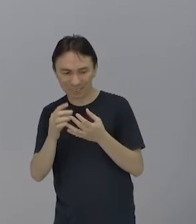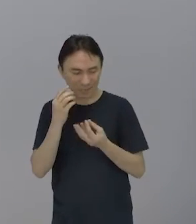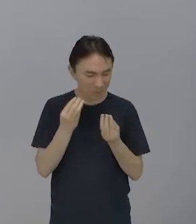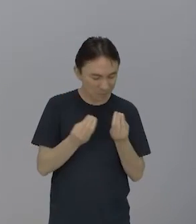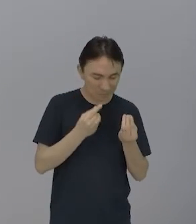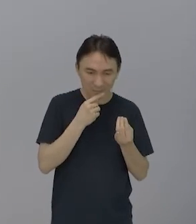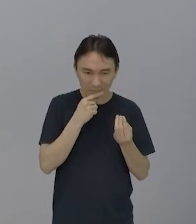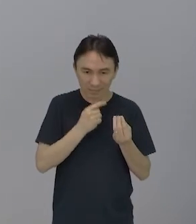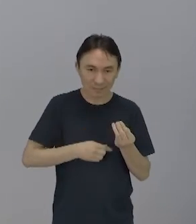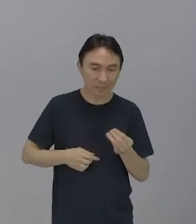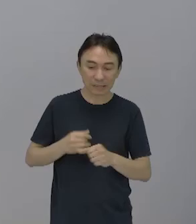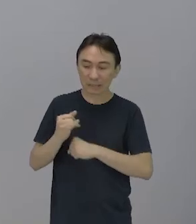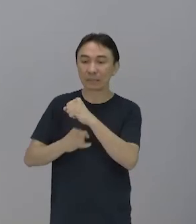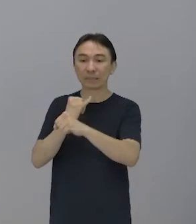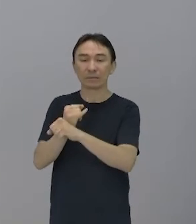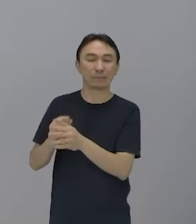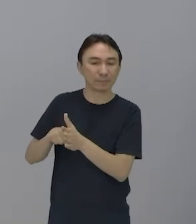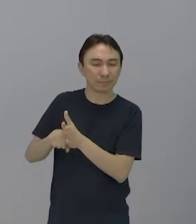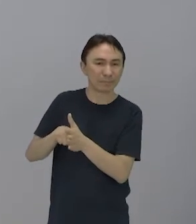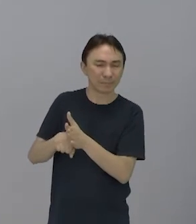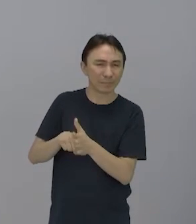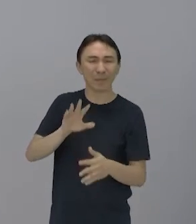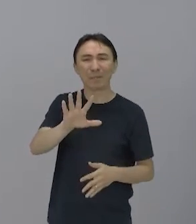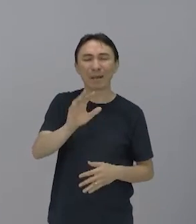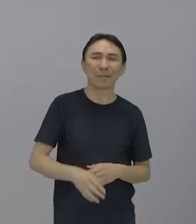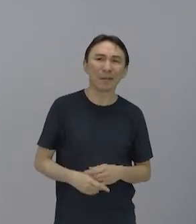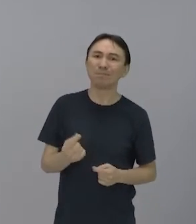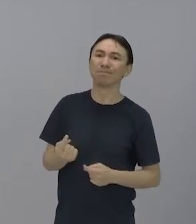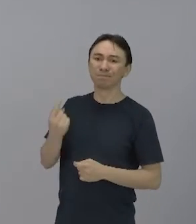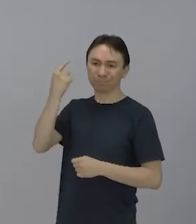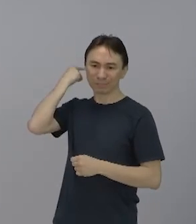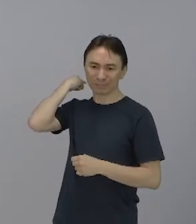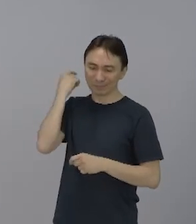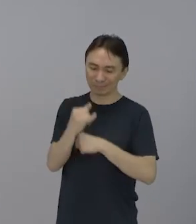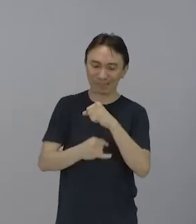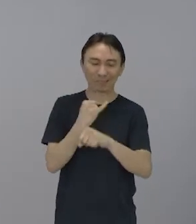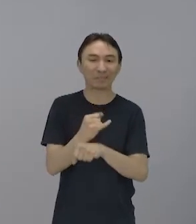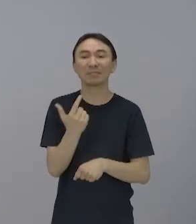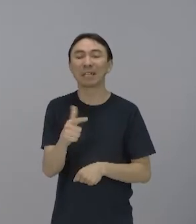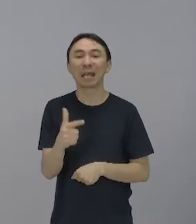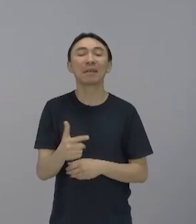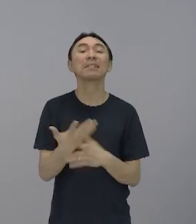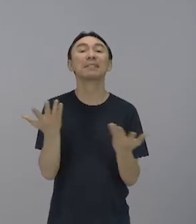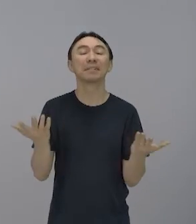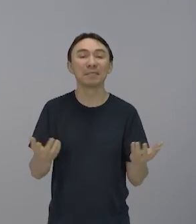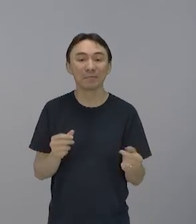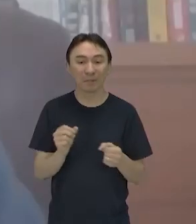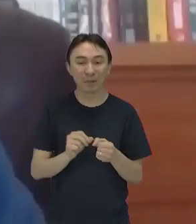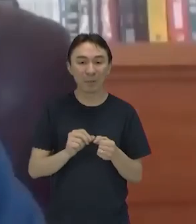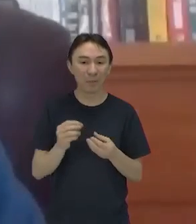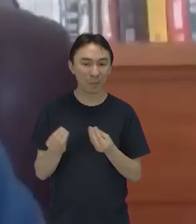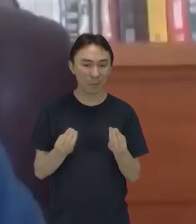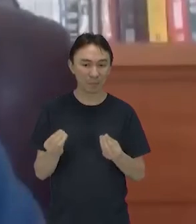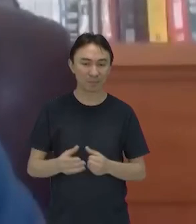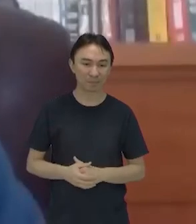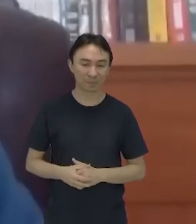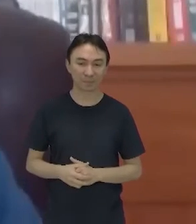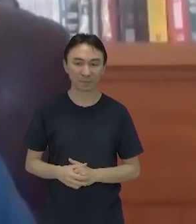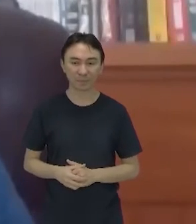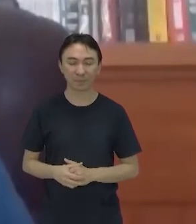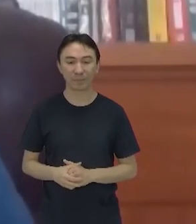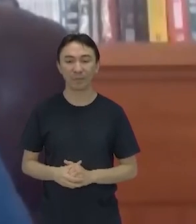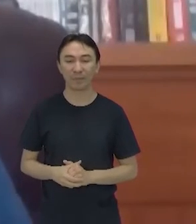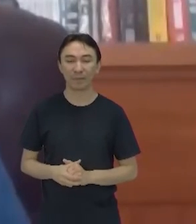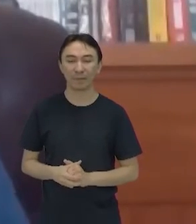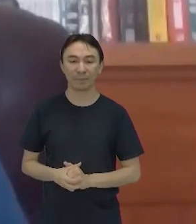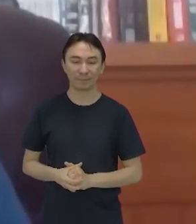fazia antigamente, Mário? How did you used to do when you didn't have internet to research? Just like everybody else